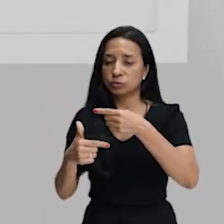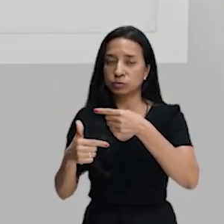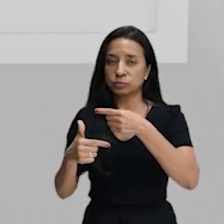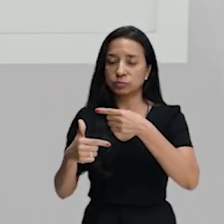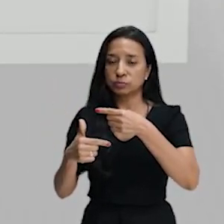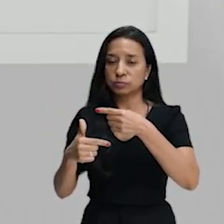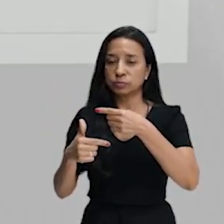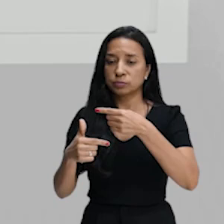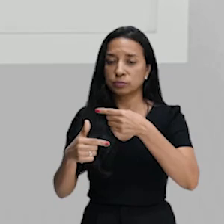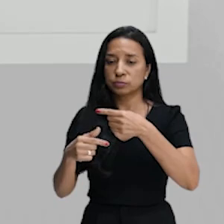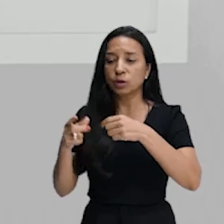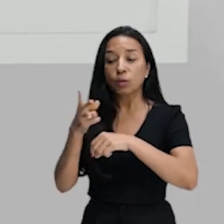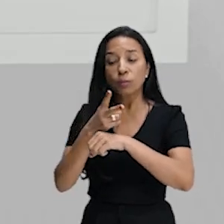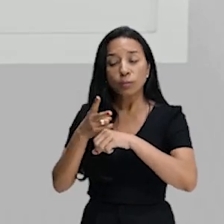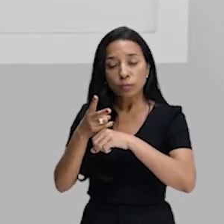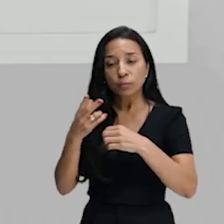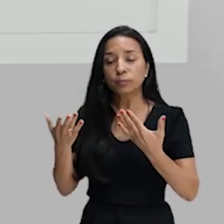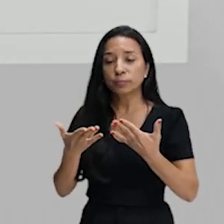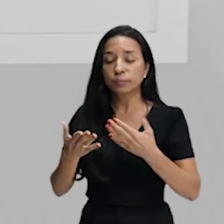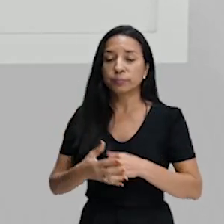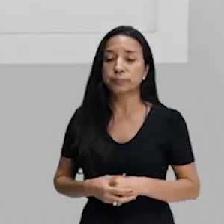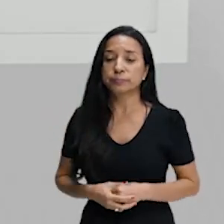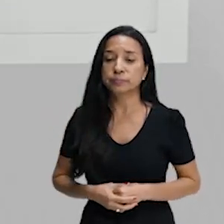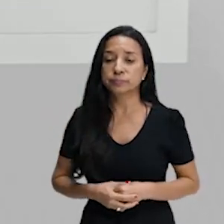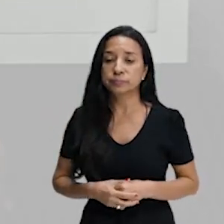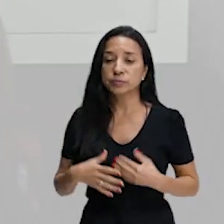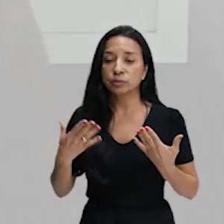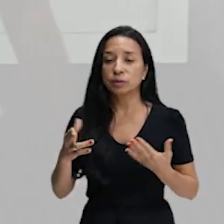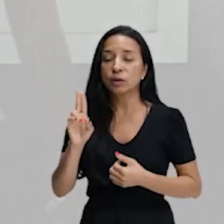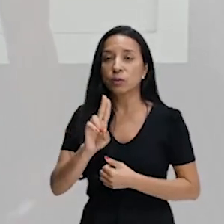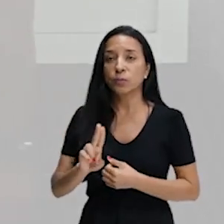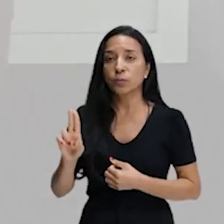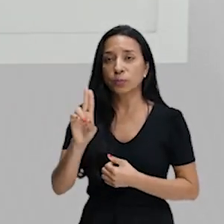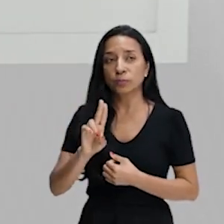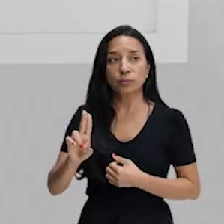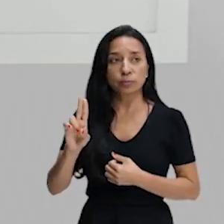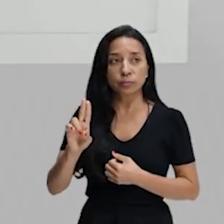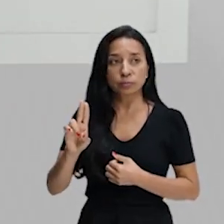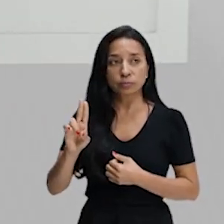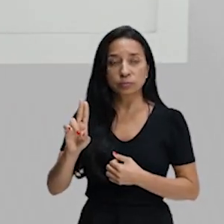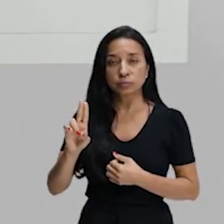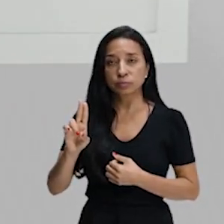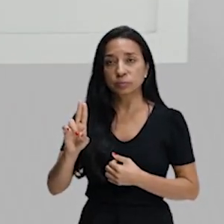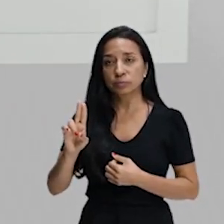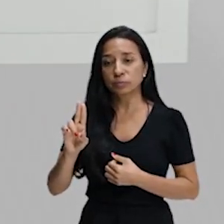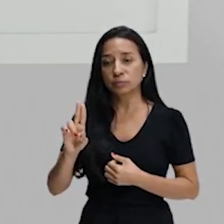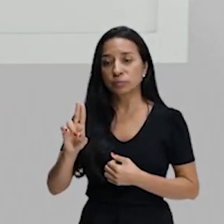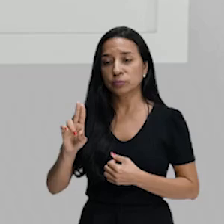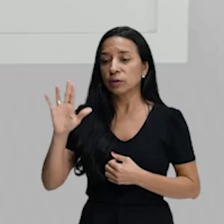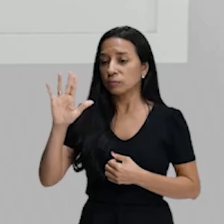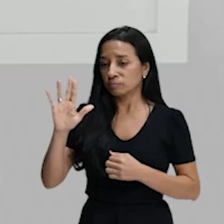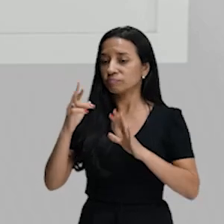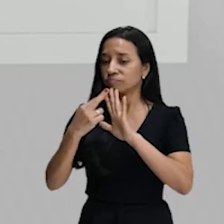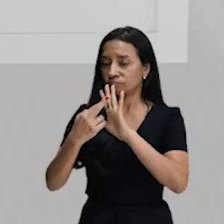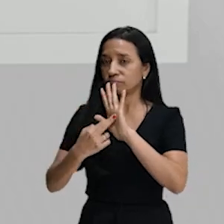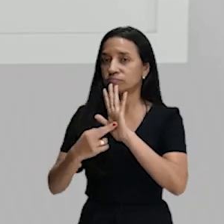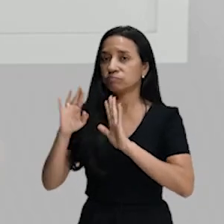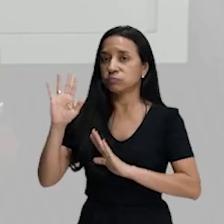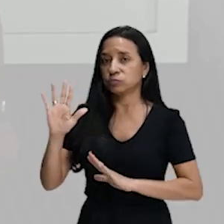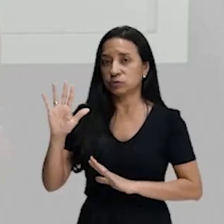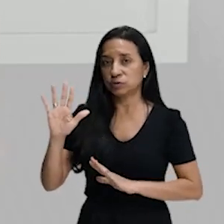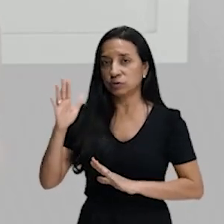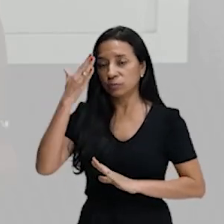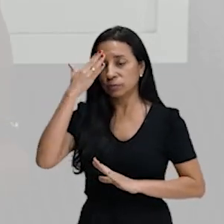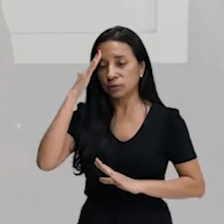Então isso que nós iremos procurar. Então nós vamos utilizar, né, a regra da mão direita para poder a gente